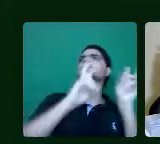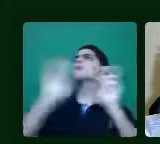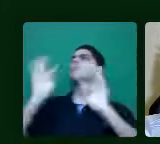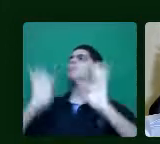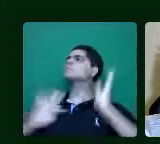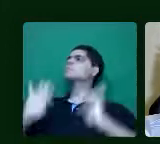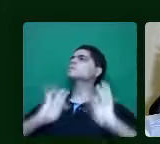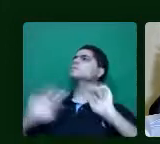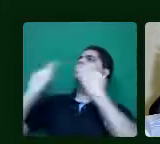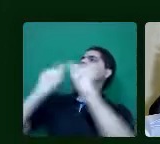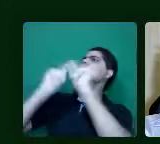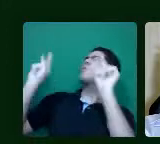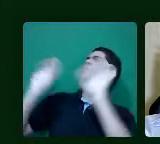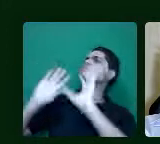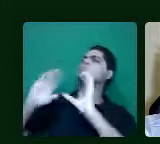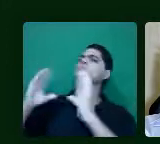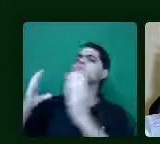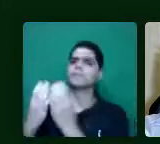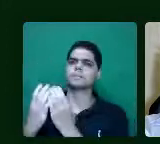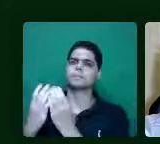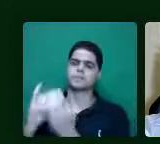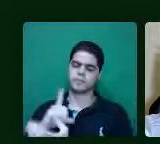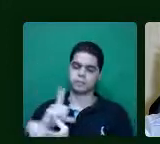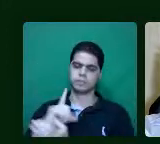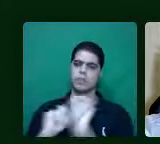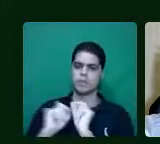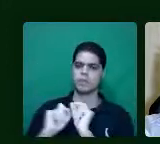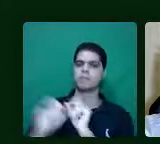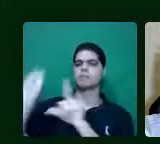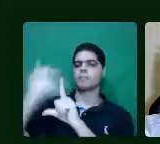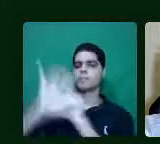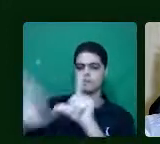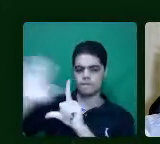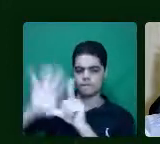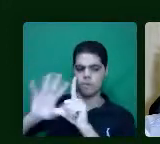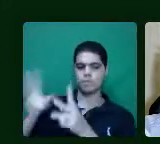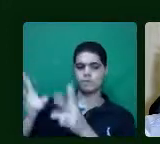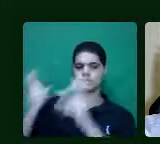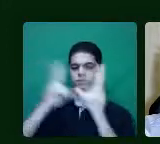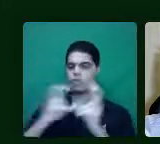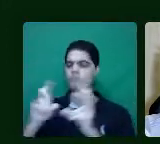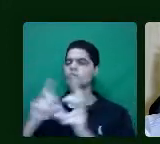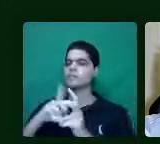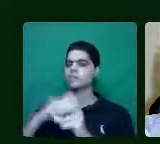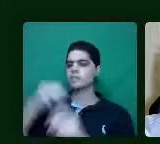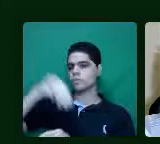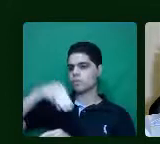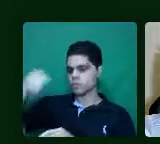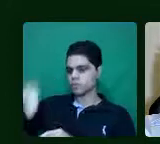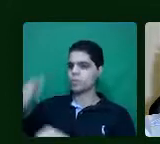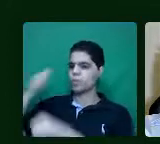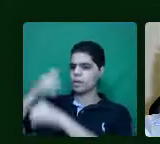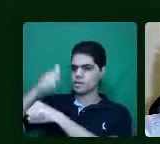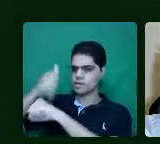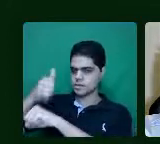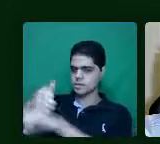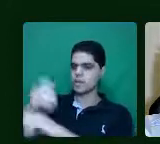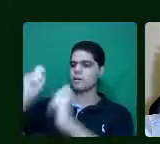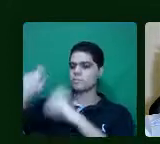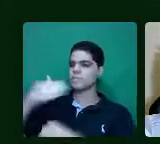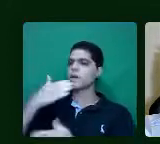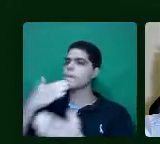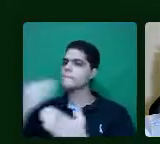turismo comunitário pode atender. Então, na plataforma, vocês vão ver ali que assim que o mentor entrar para dar mentoria, esse pedido que foi feito